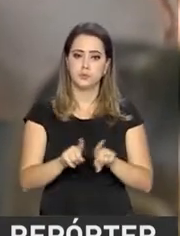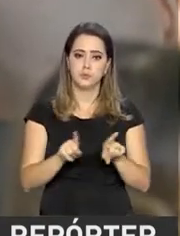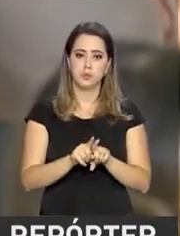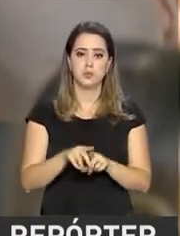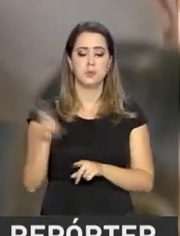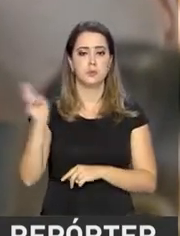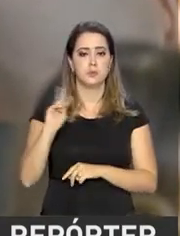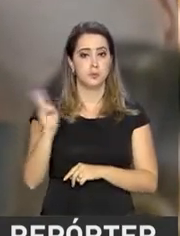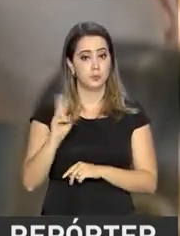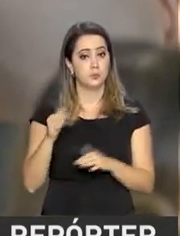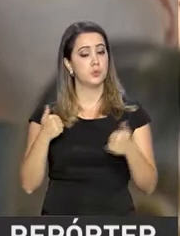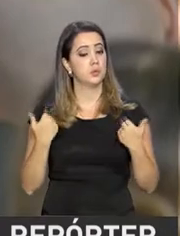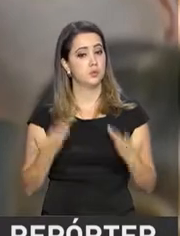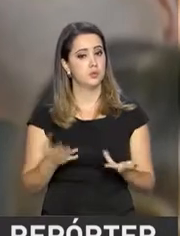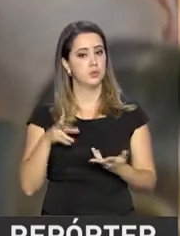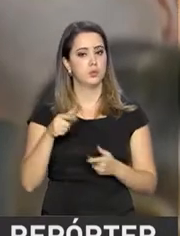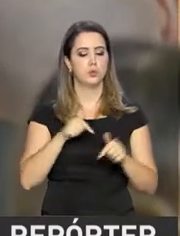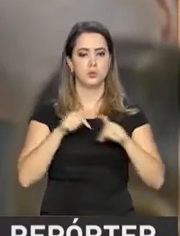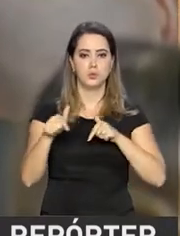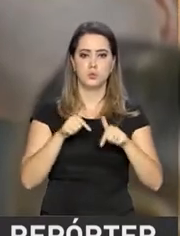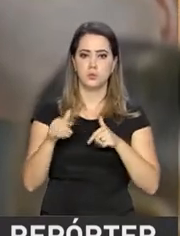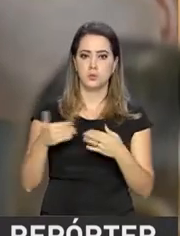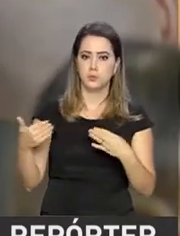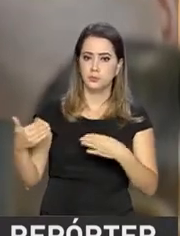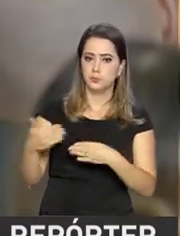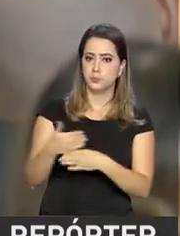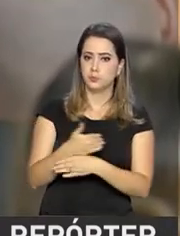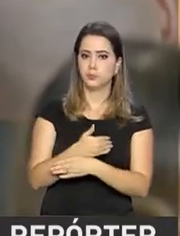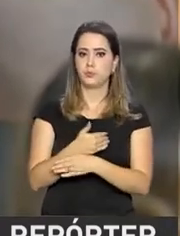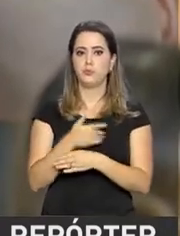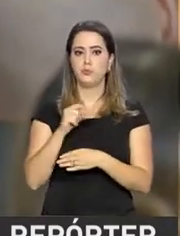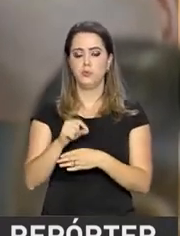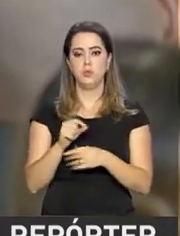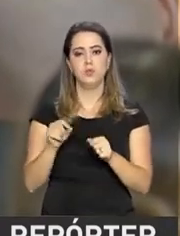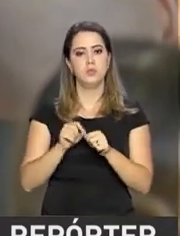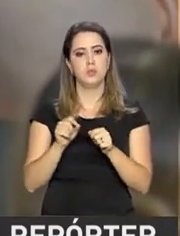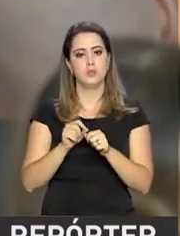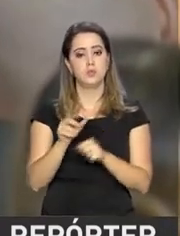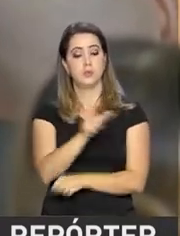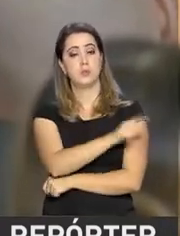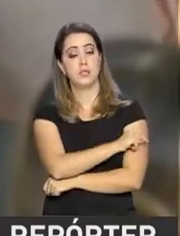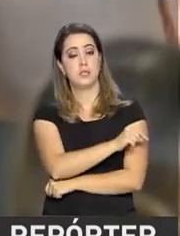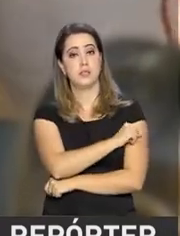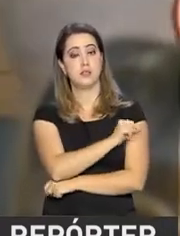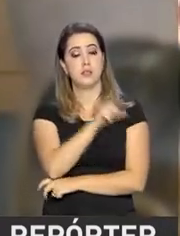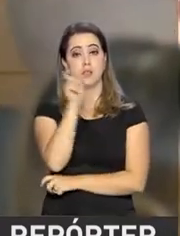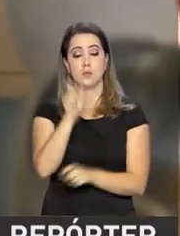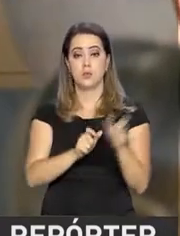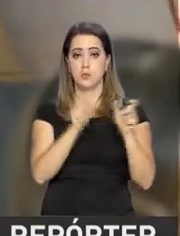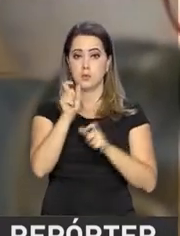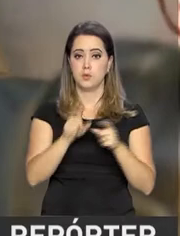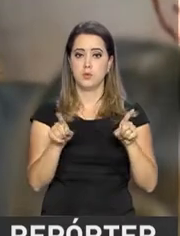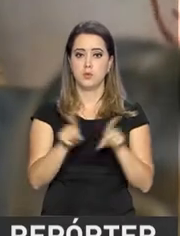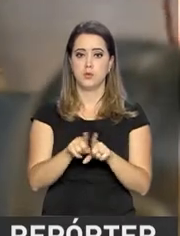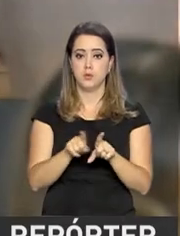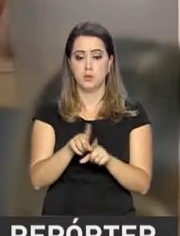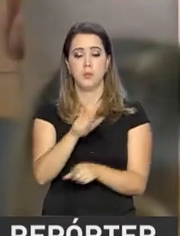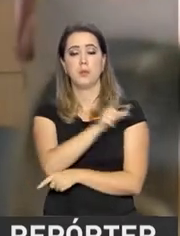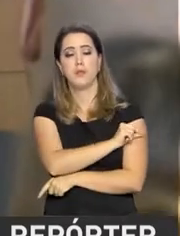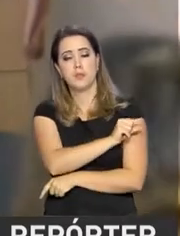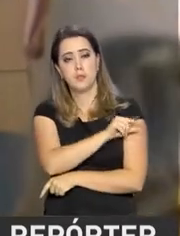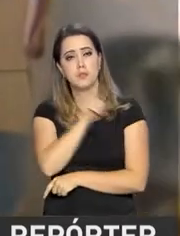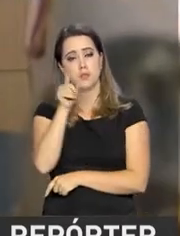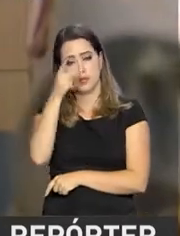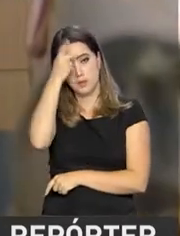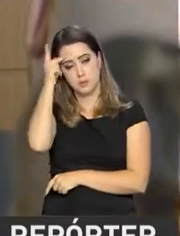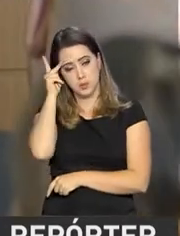aos venezuelanos. Estão todo um trabalho na fronteira, fazendo a vacinação não só da questão do sarampo, mas também das vacinas que esses